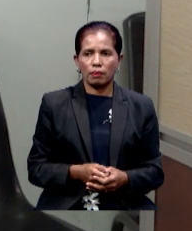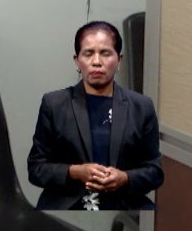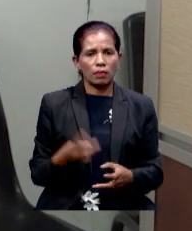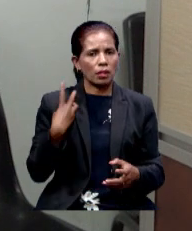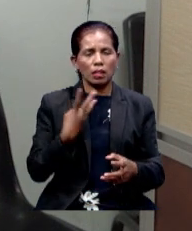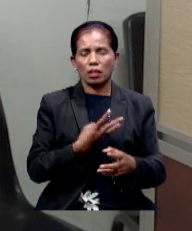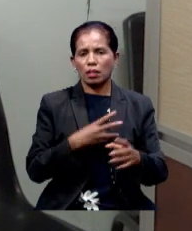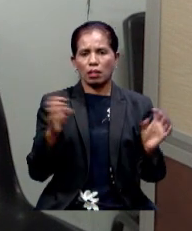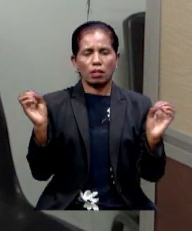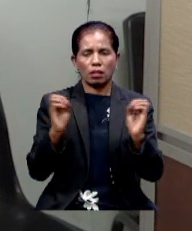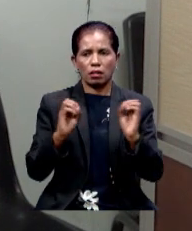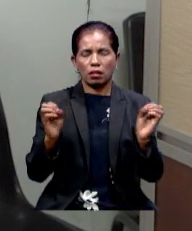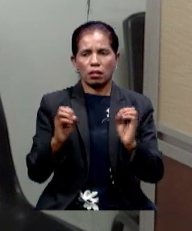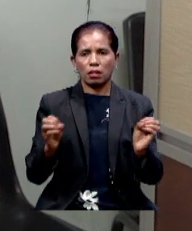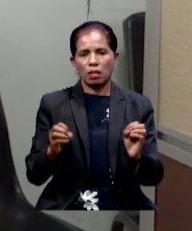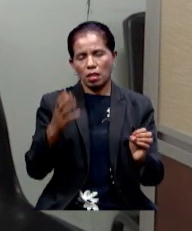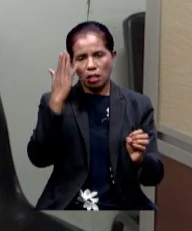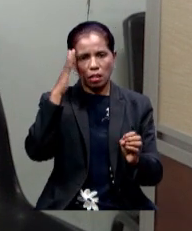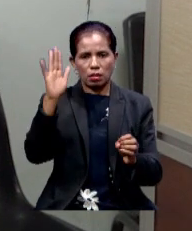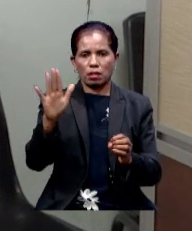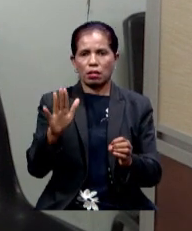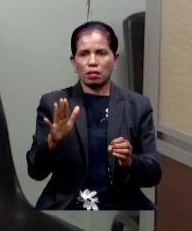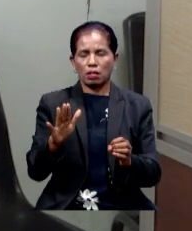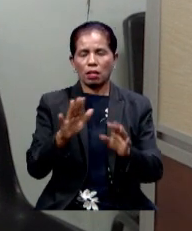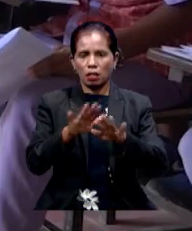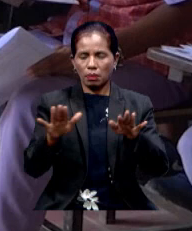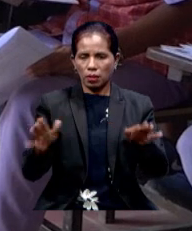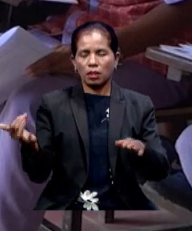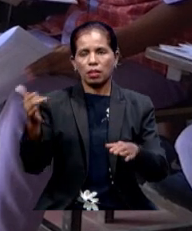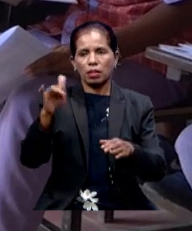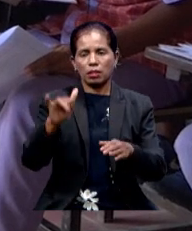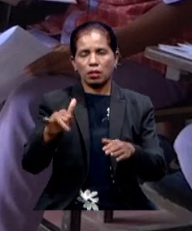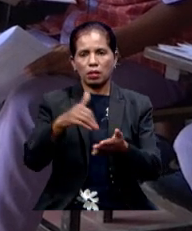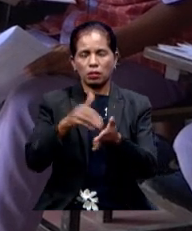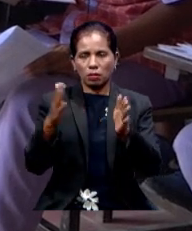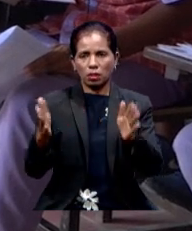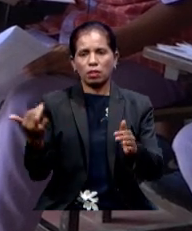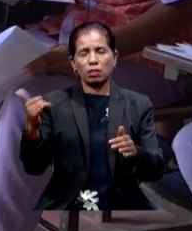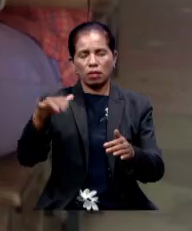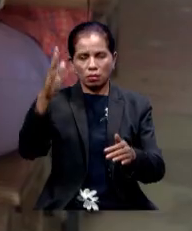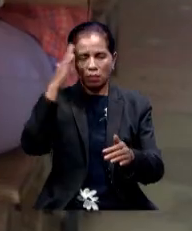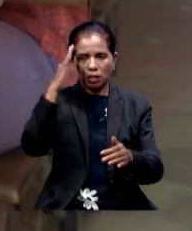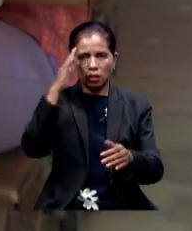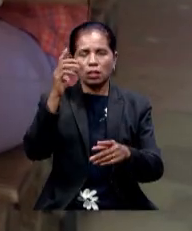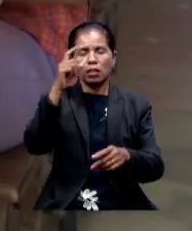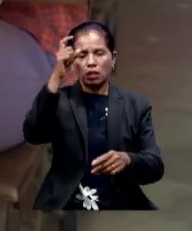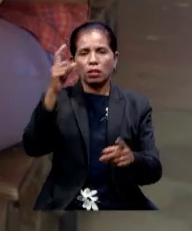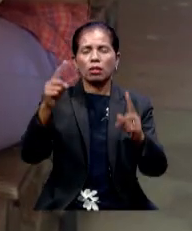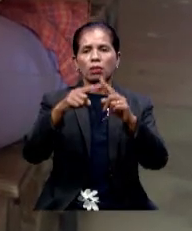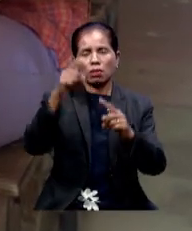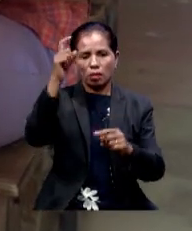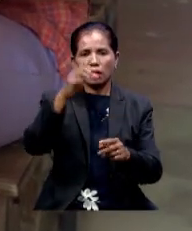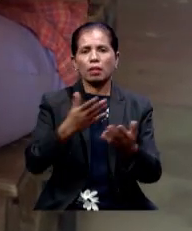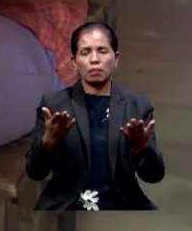um testa lavar ser minha conhecimento né tona bem se é bahili de